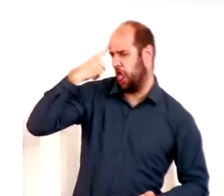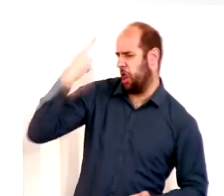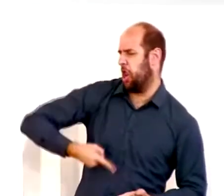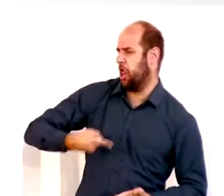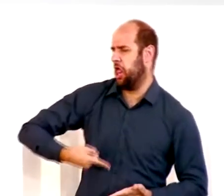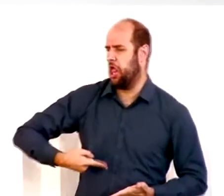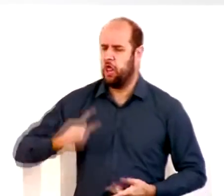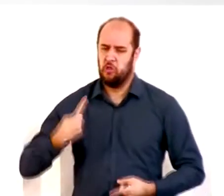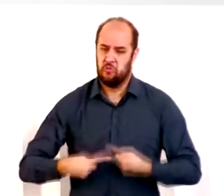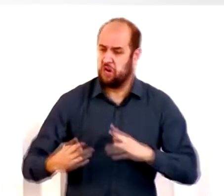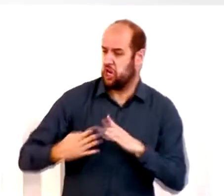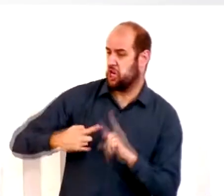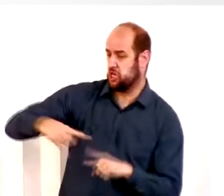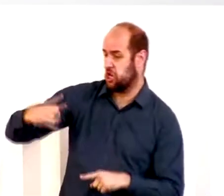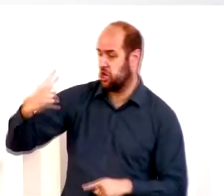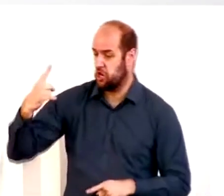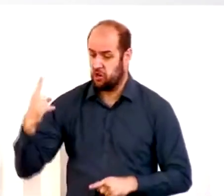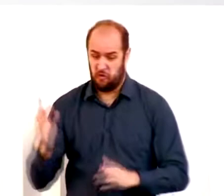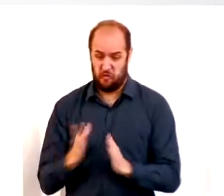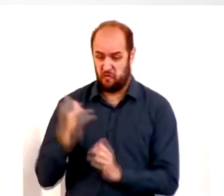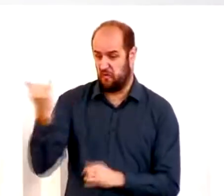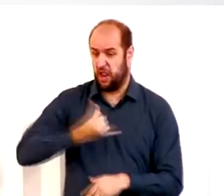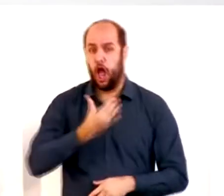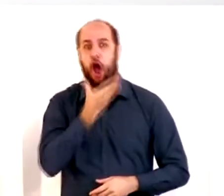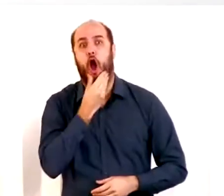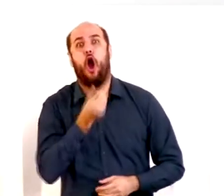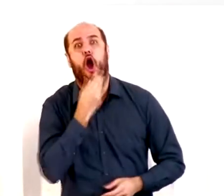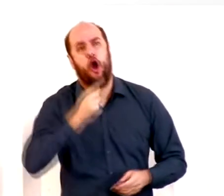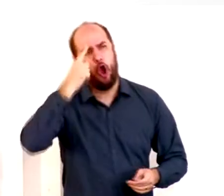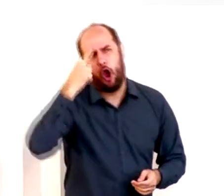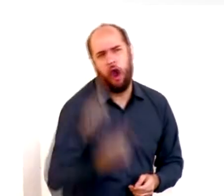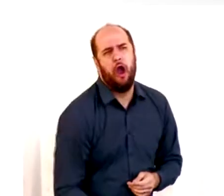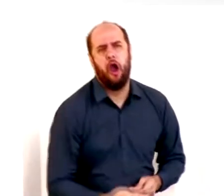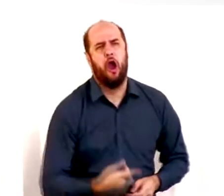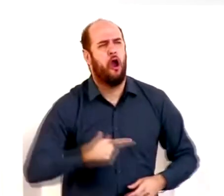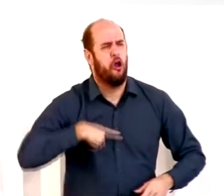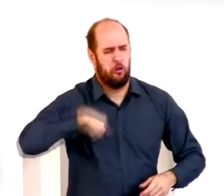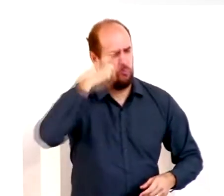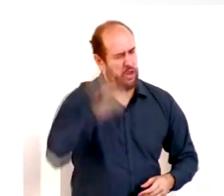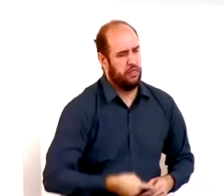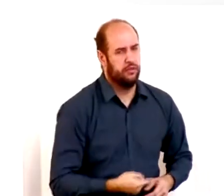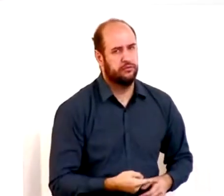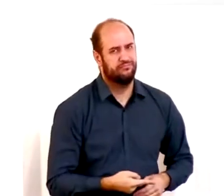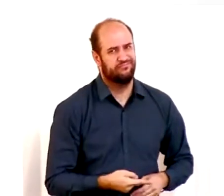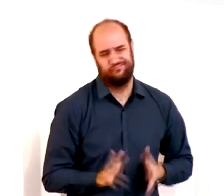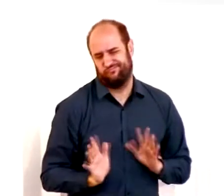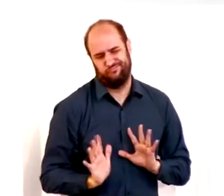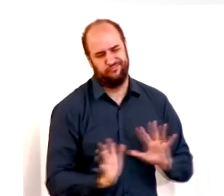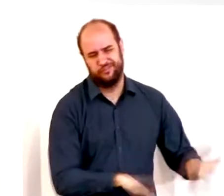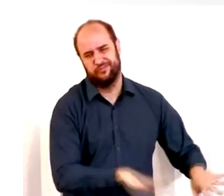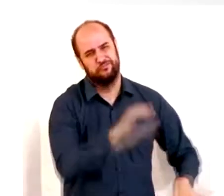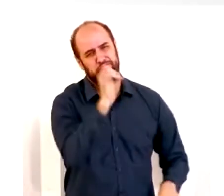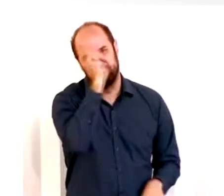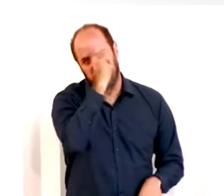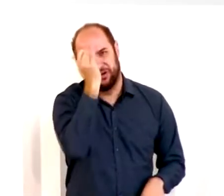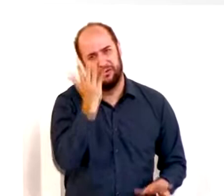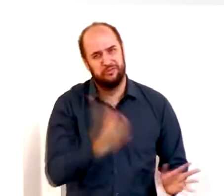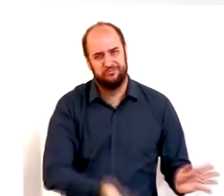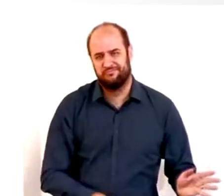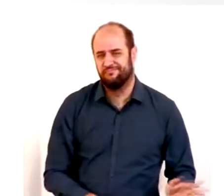porque na igreja dizem que o homem é que tem que determinar todas as coisas. Esses são tolos,